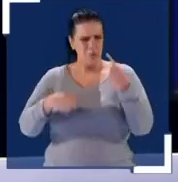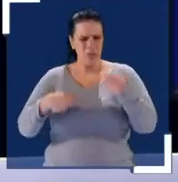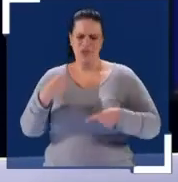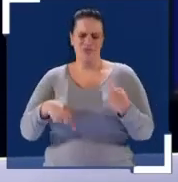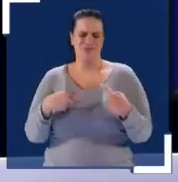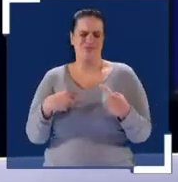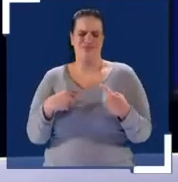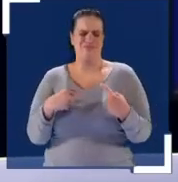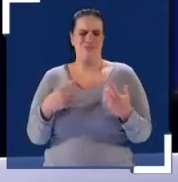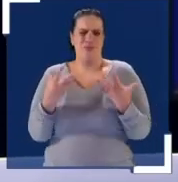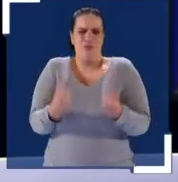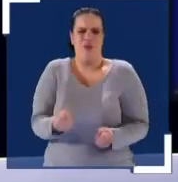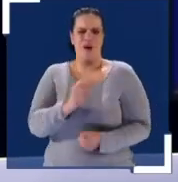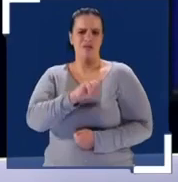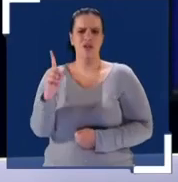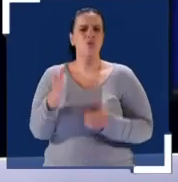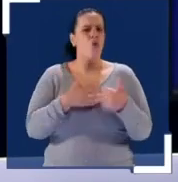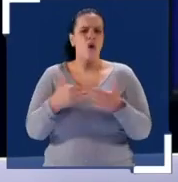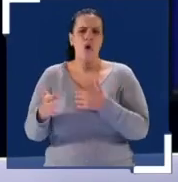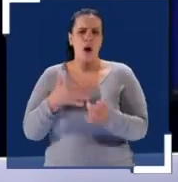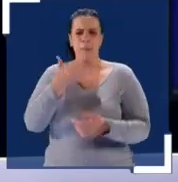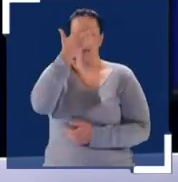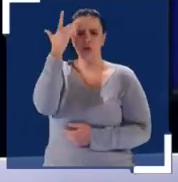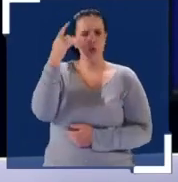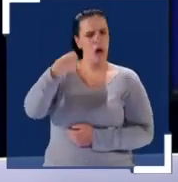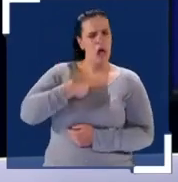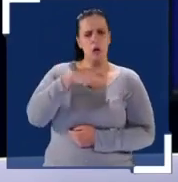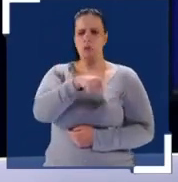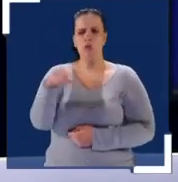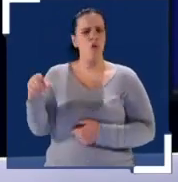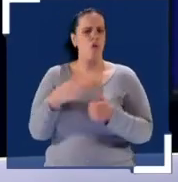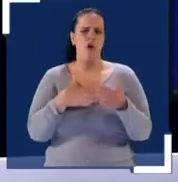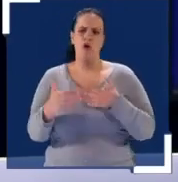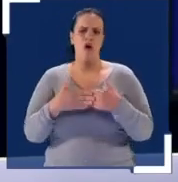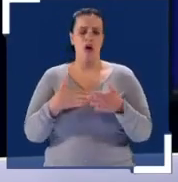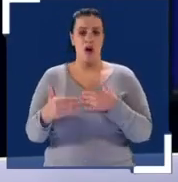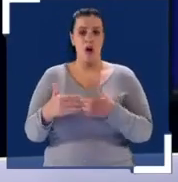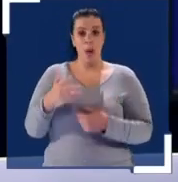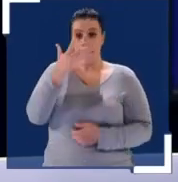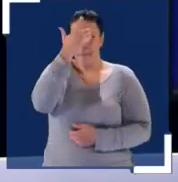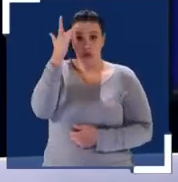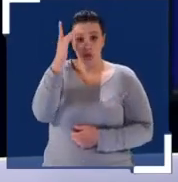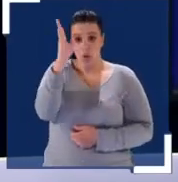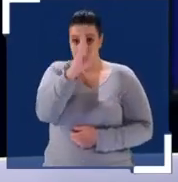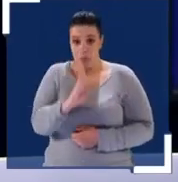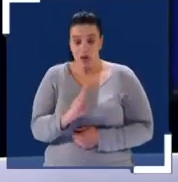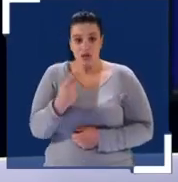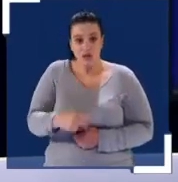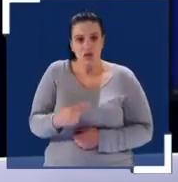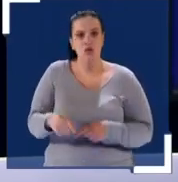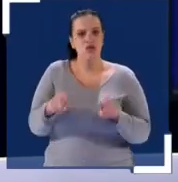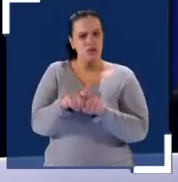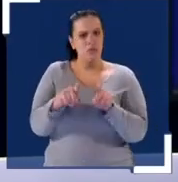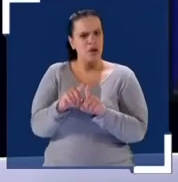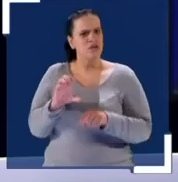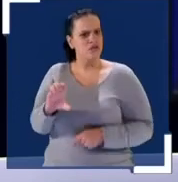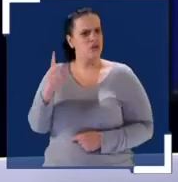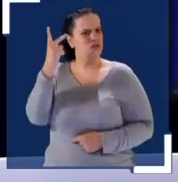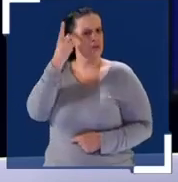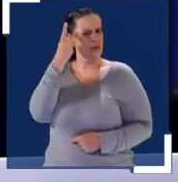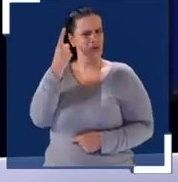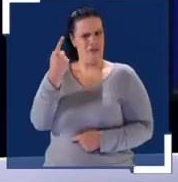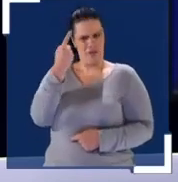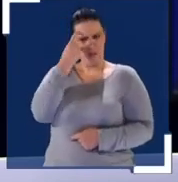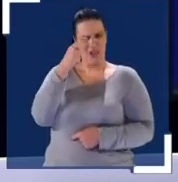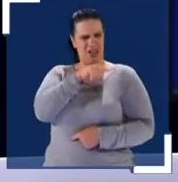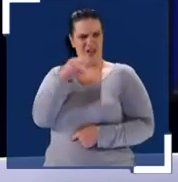absolutamente condenável, seja para quem for, de um lado e de outro. A população brasileira e a população de São Paulo não espera que os candidatos